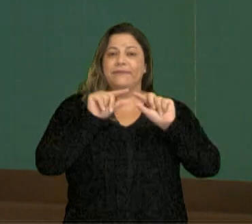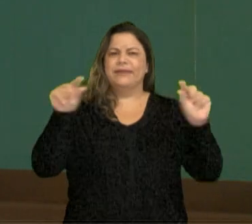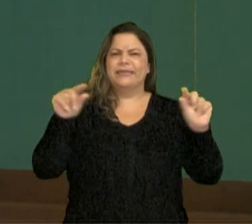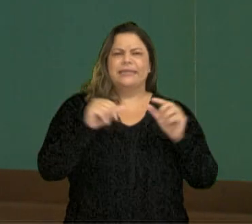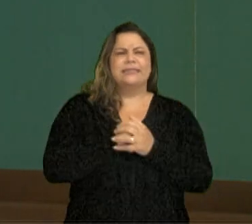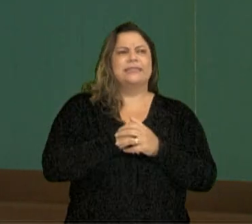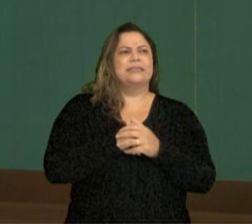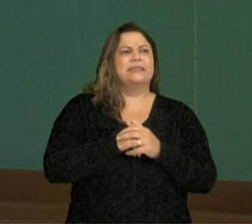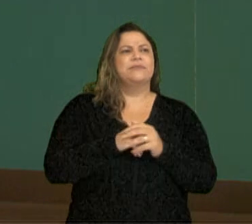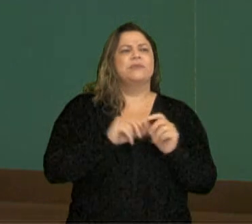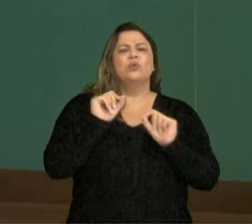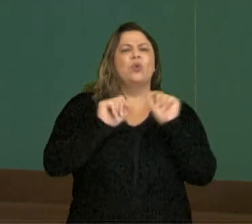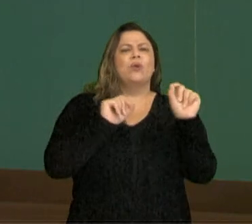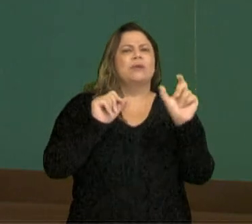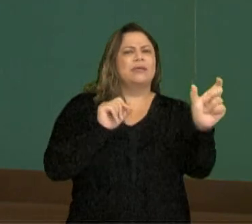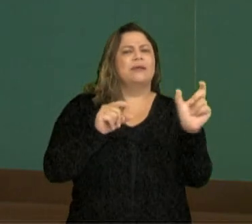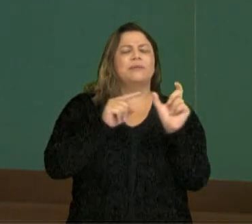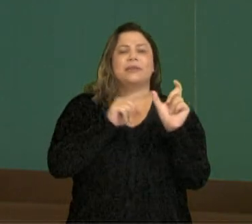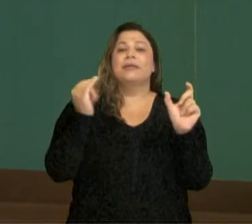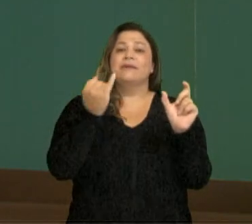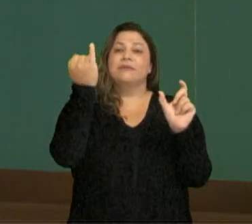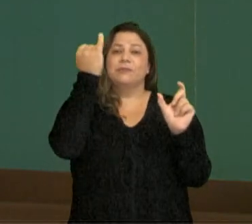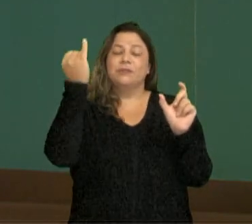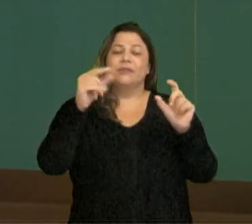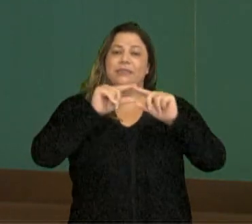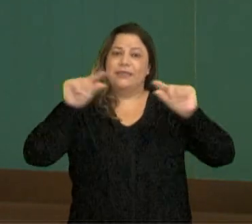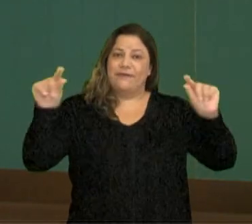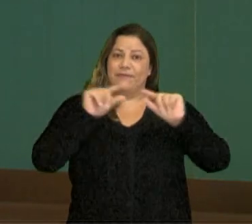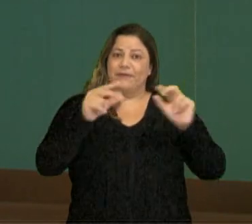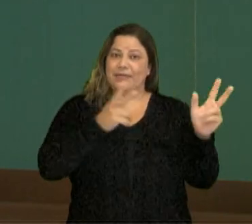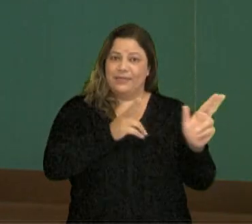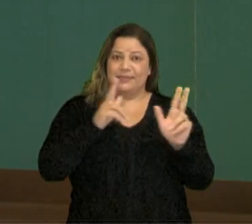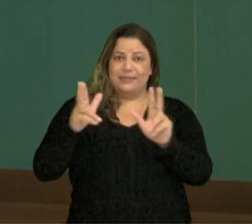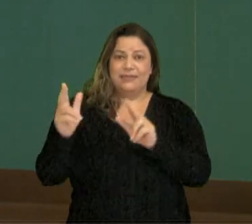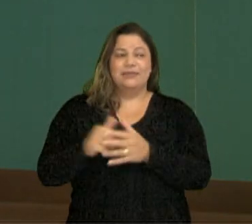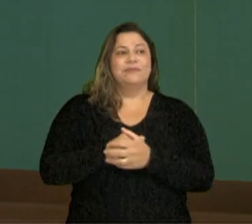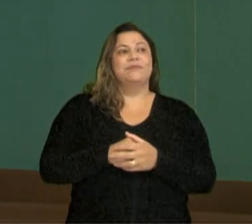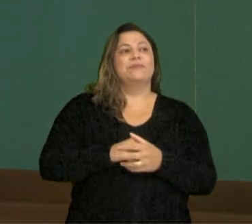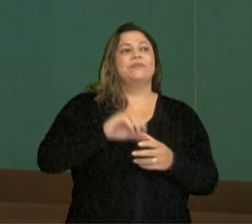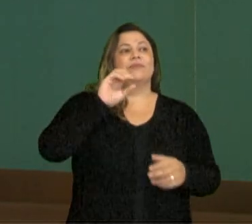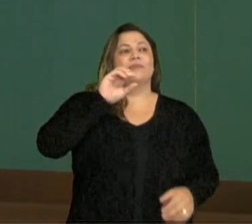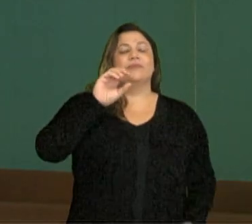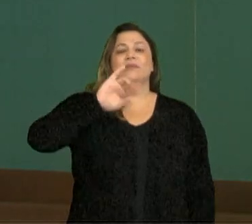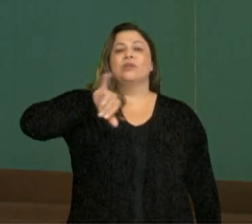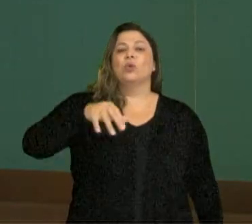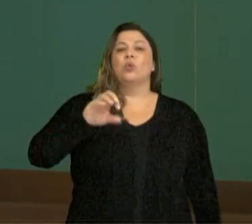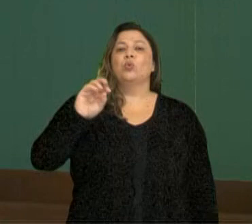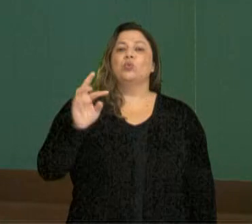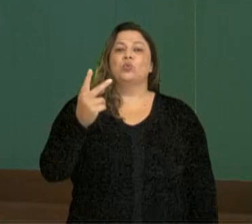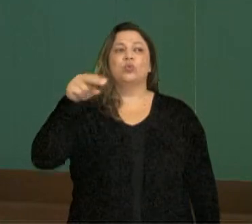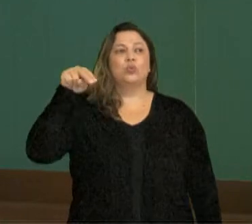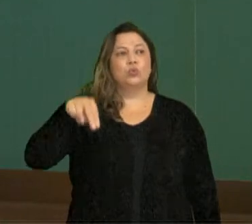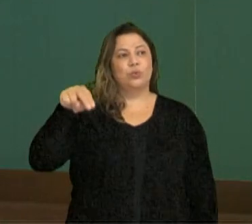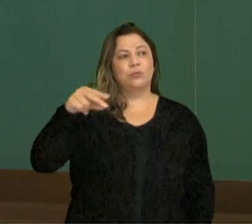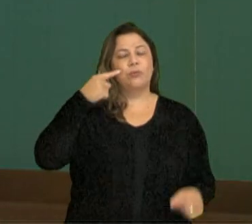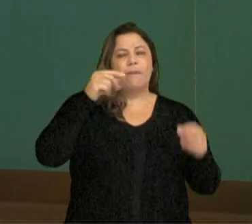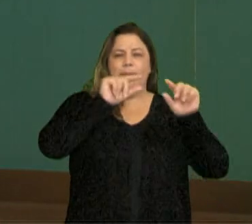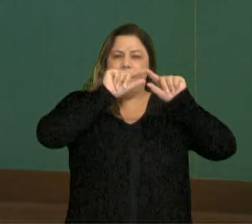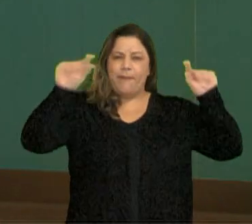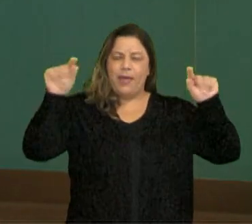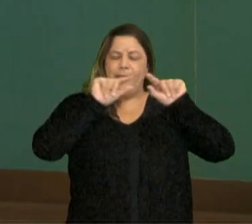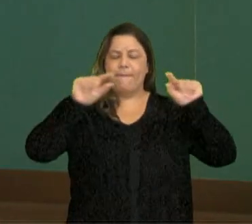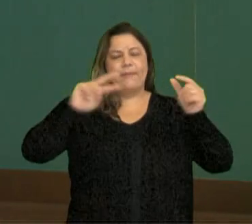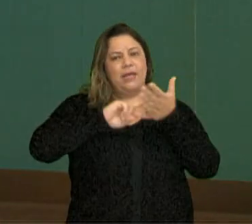palavra importante aqui. Então, a frase é a mesma. John has blue eyes and a beautiful smile. A gente já